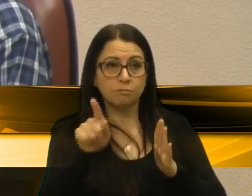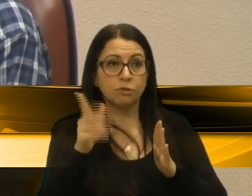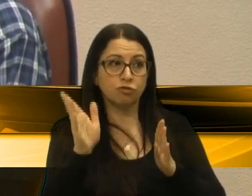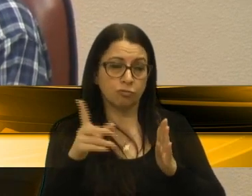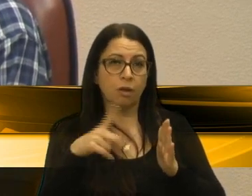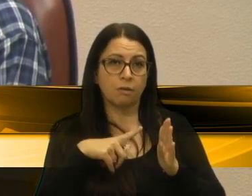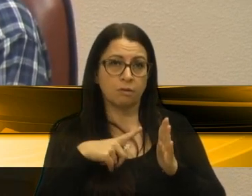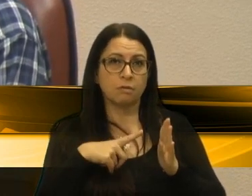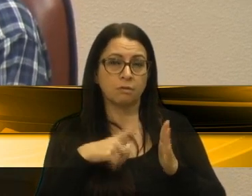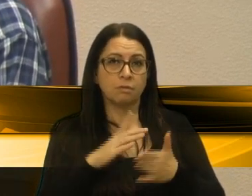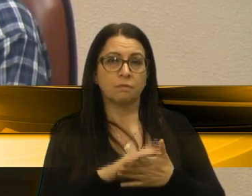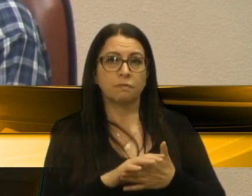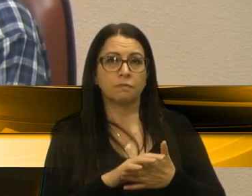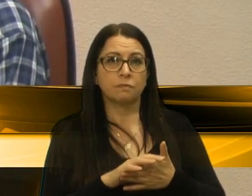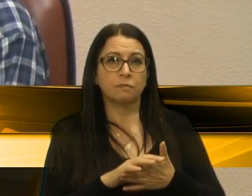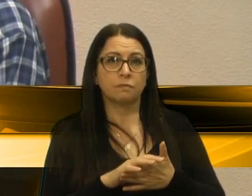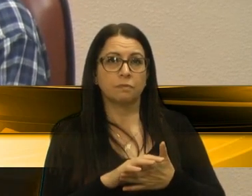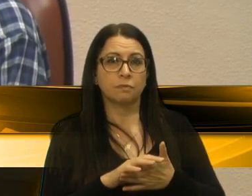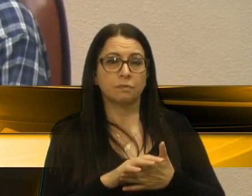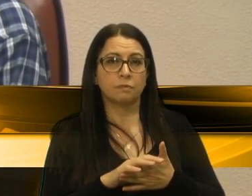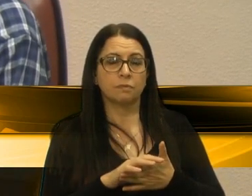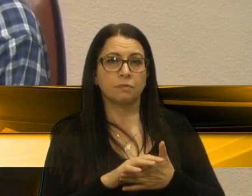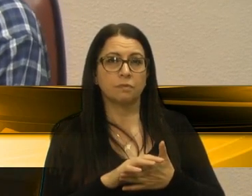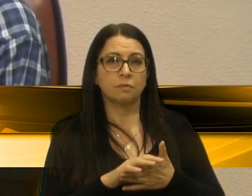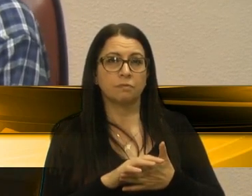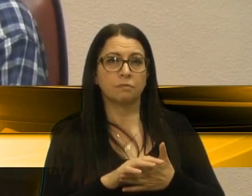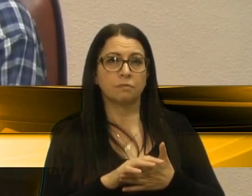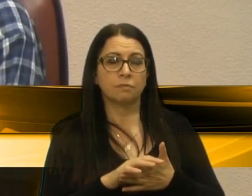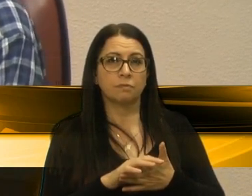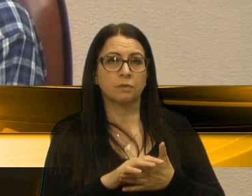têm, já iriam